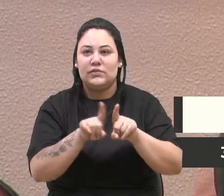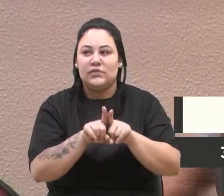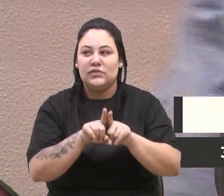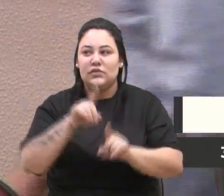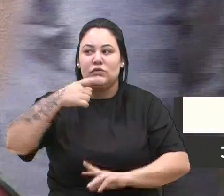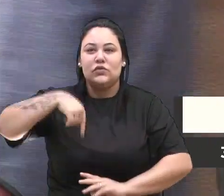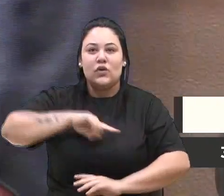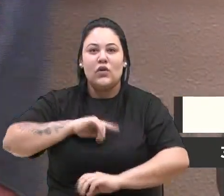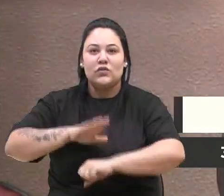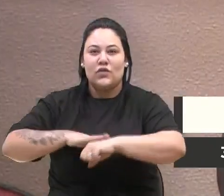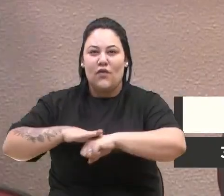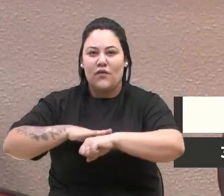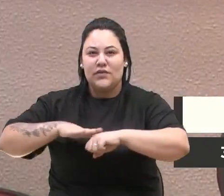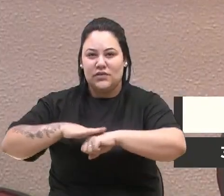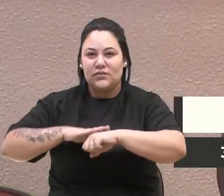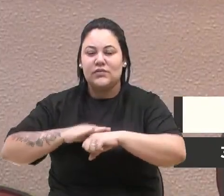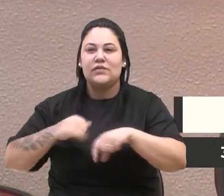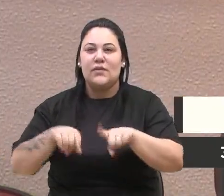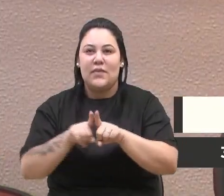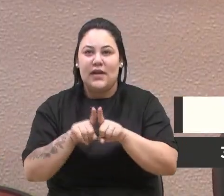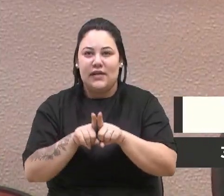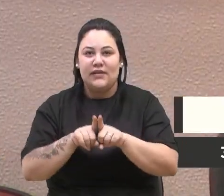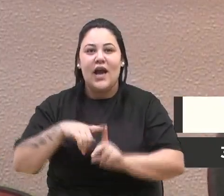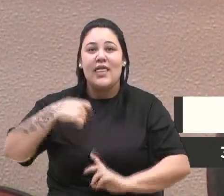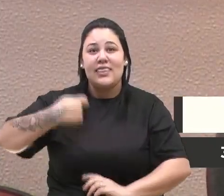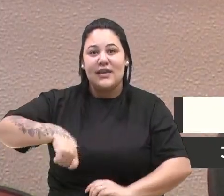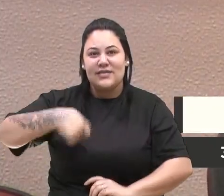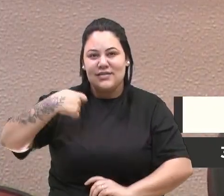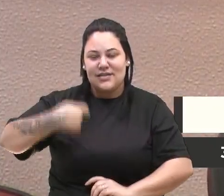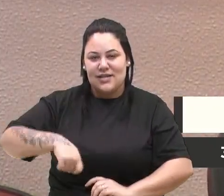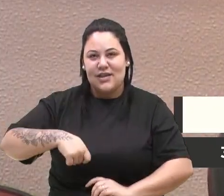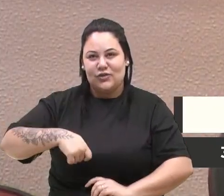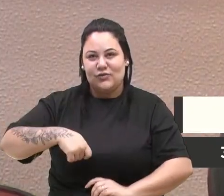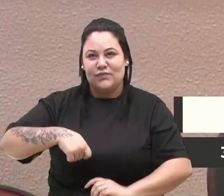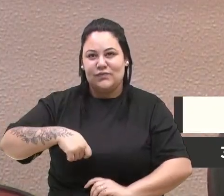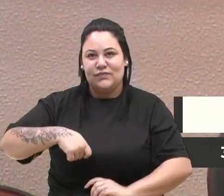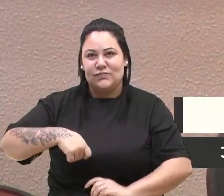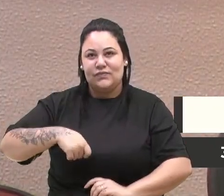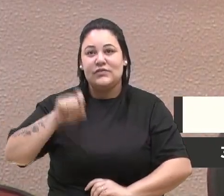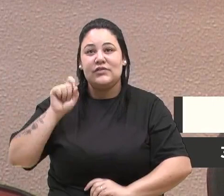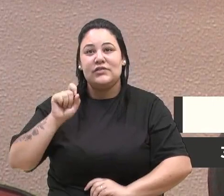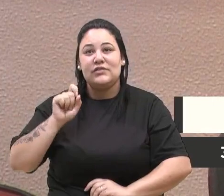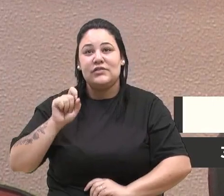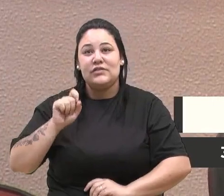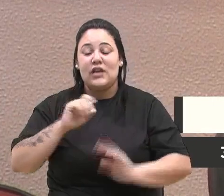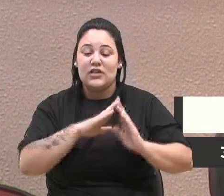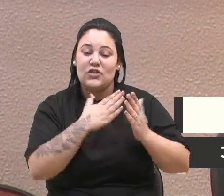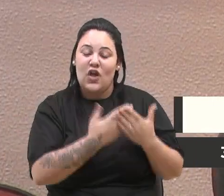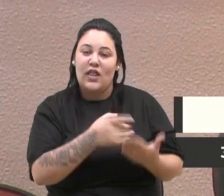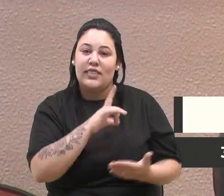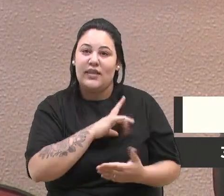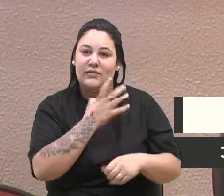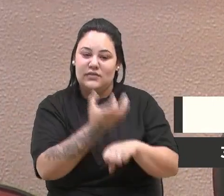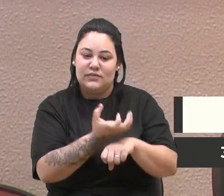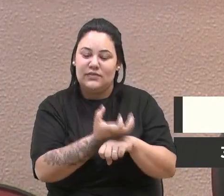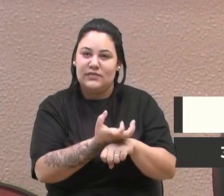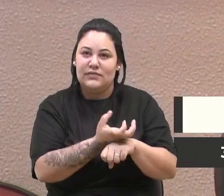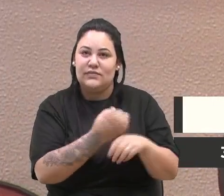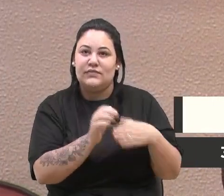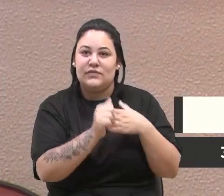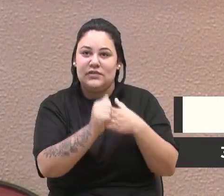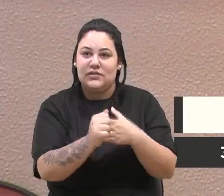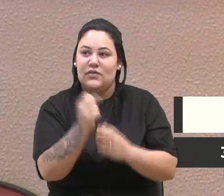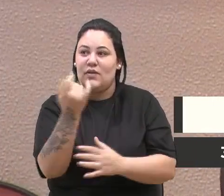aqui por muitas vezes a necessidade eh de que as escolas tenham na disciplina orientação sobre o meio